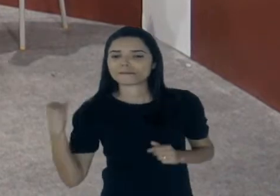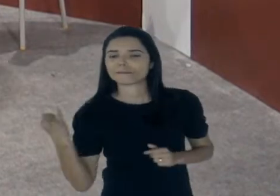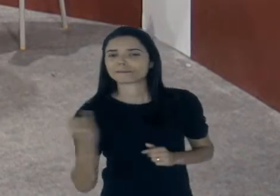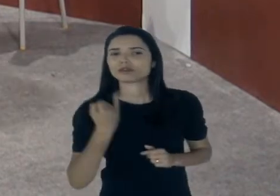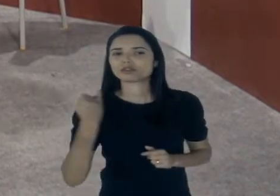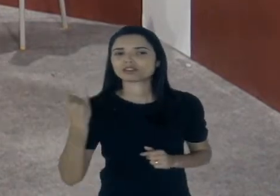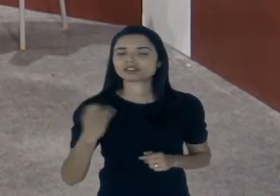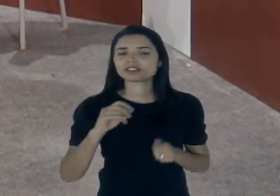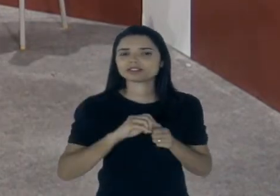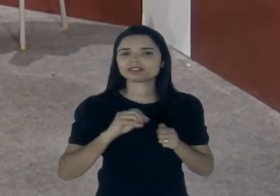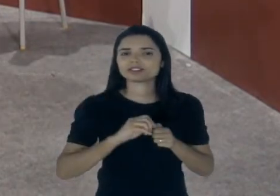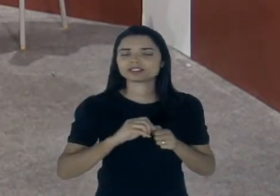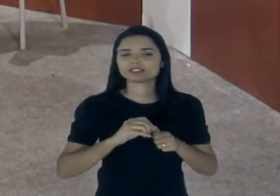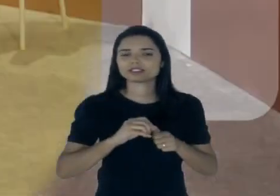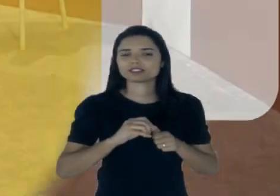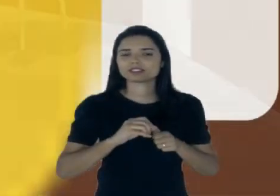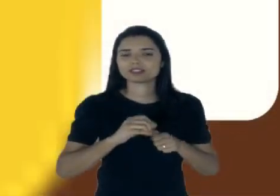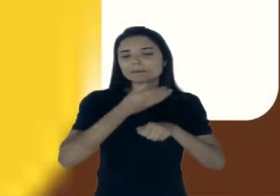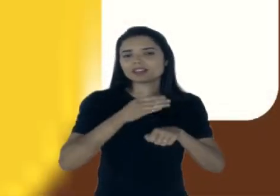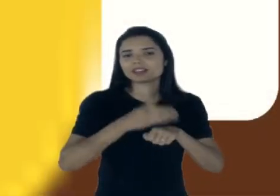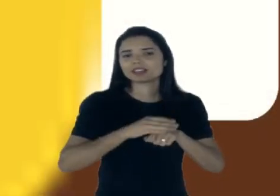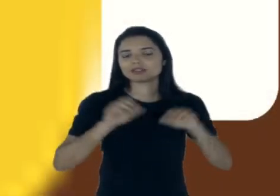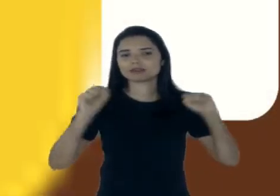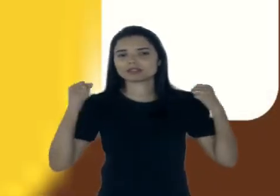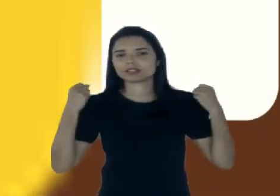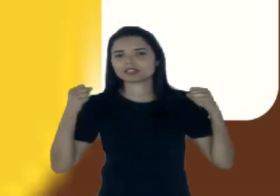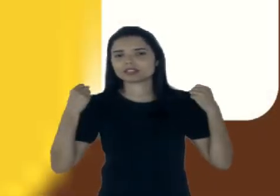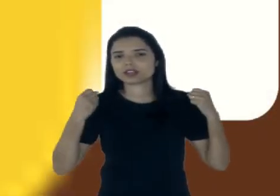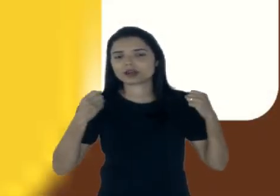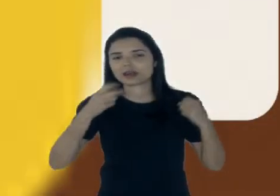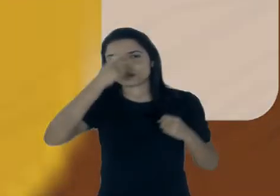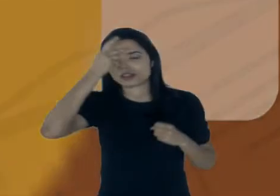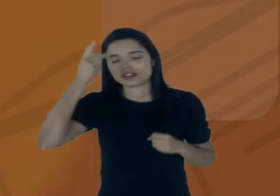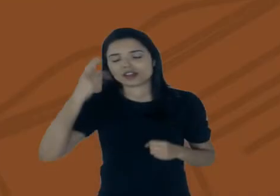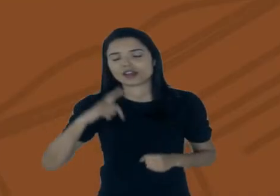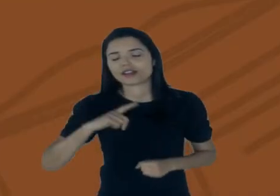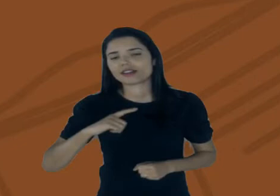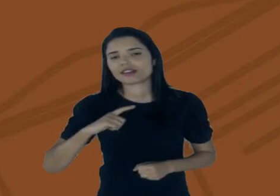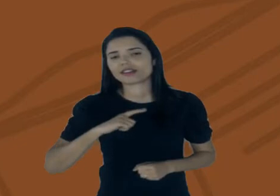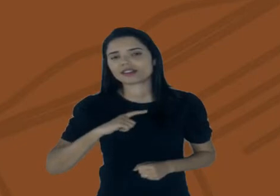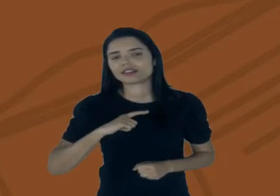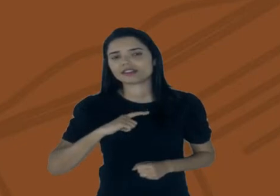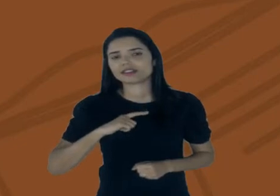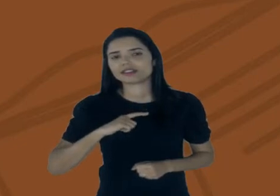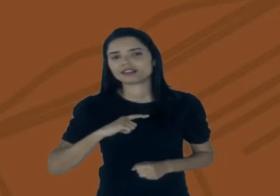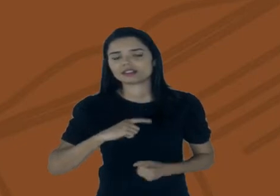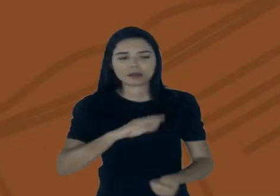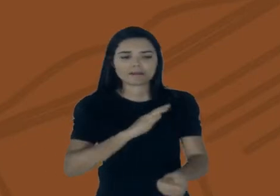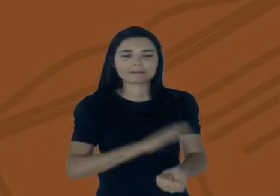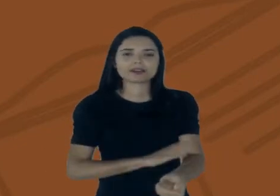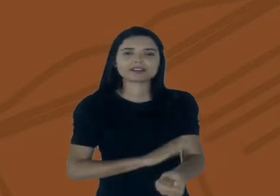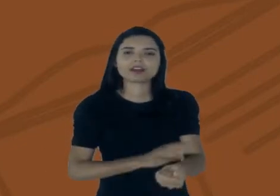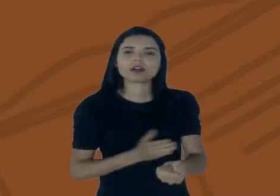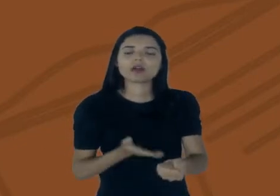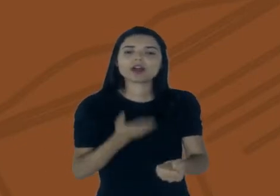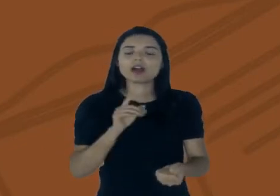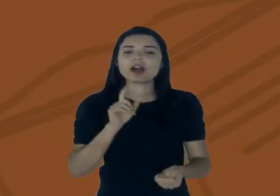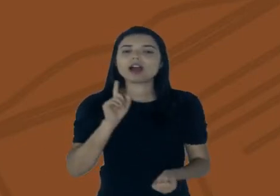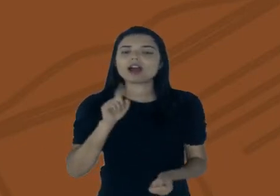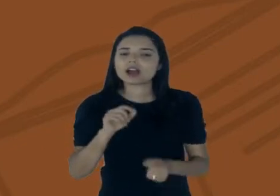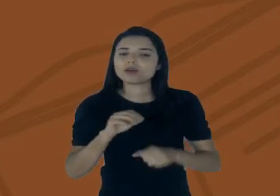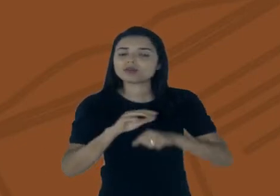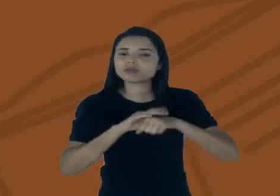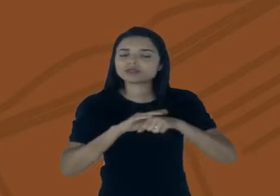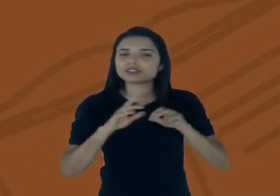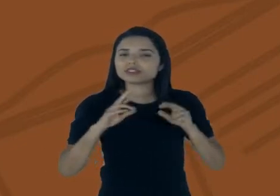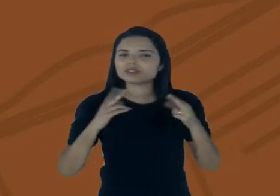físicos para as pessoas com hipertensão, certo? Então a gente vai falar um pouco sobre essa outra patologia, né, e como o